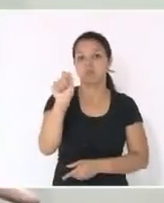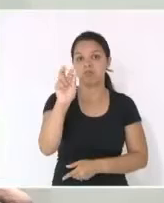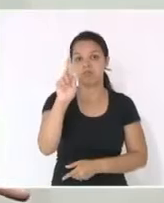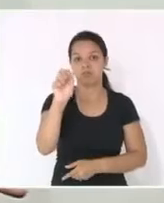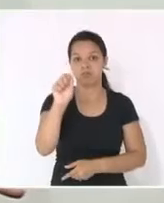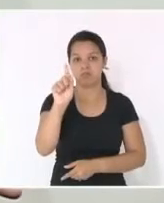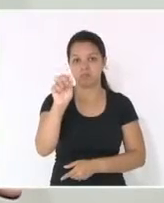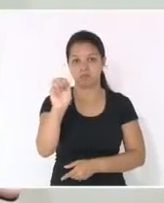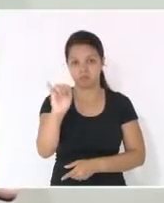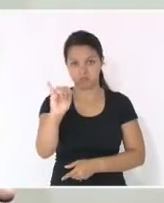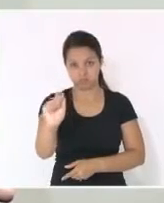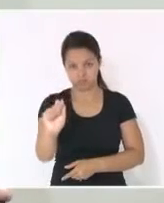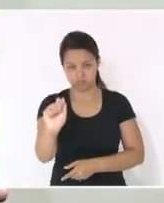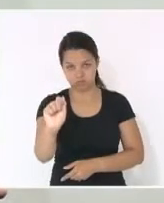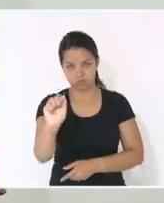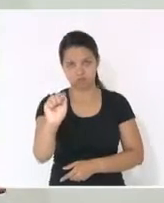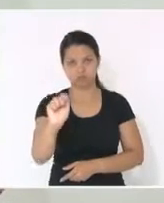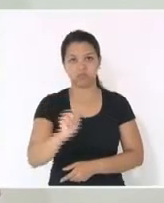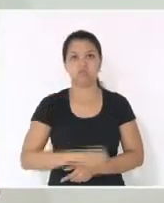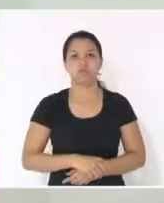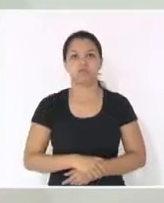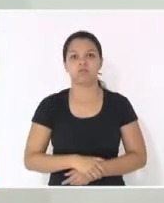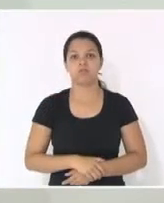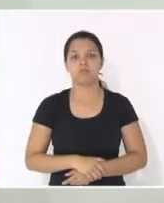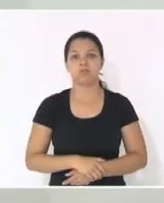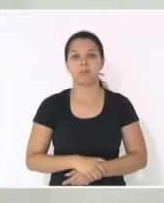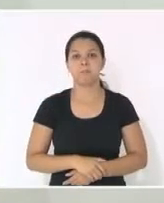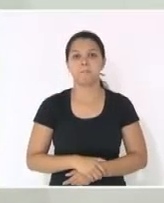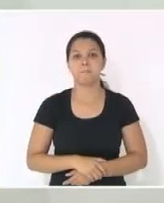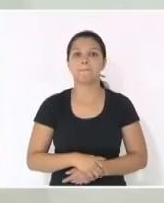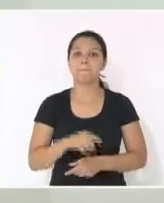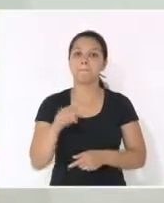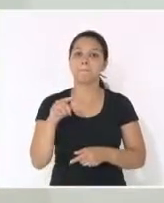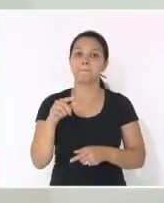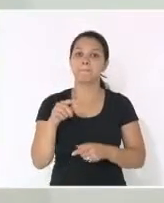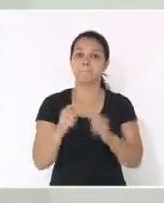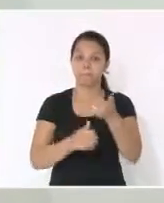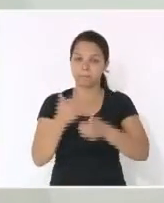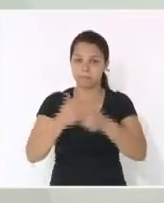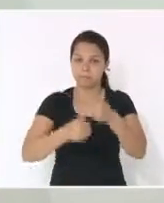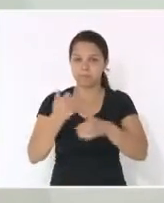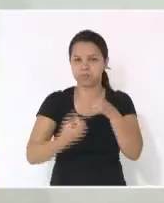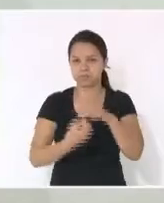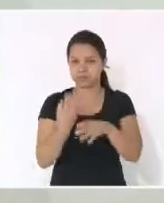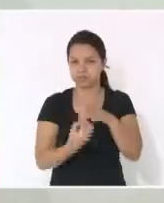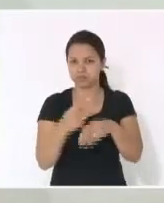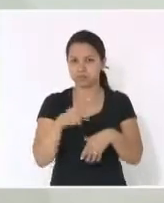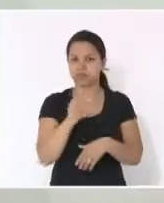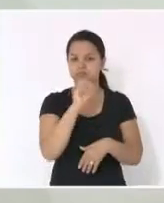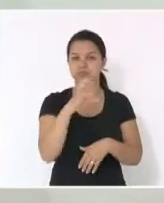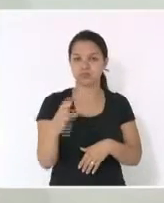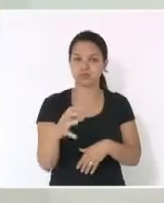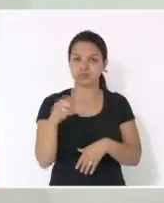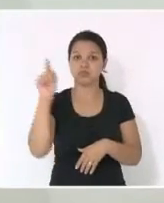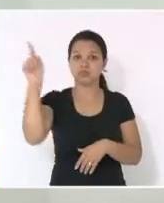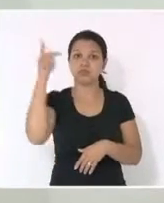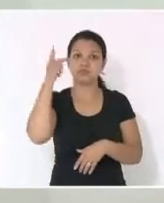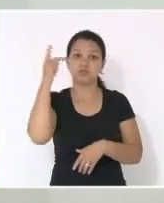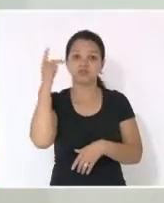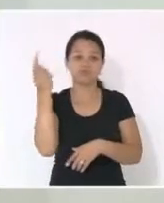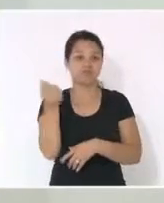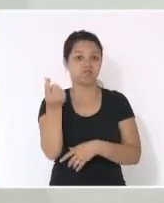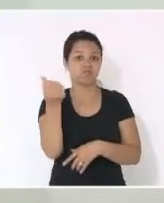arroz produzido em santa catarina ele custa praticamente 9% mais caro lá em são paulo para vender